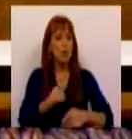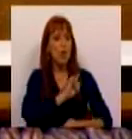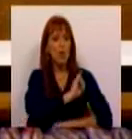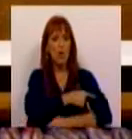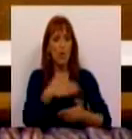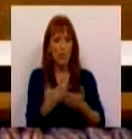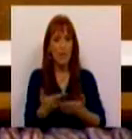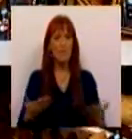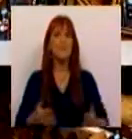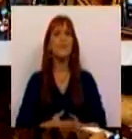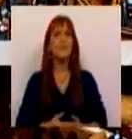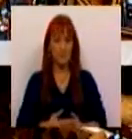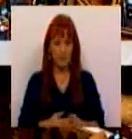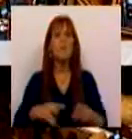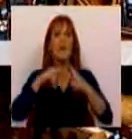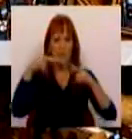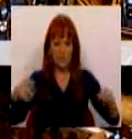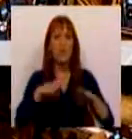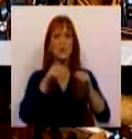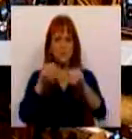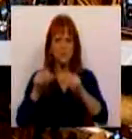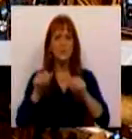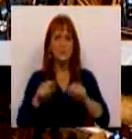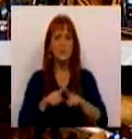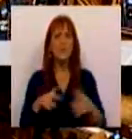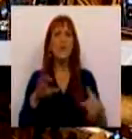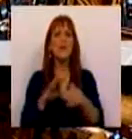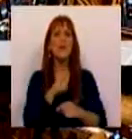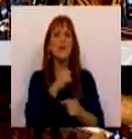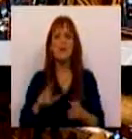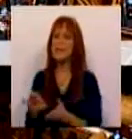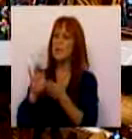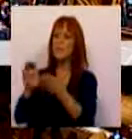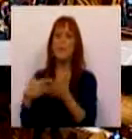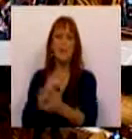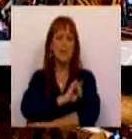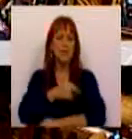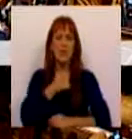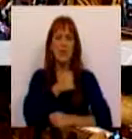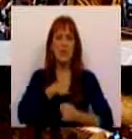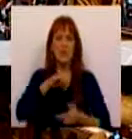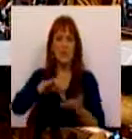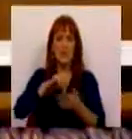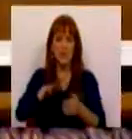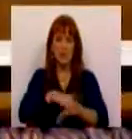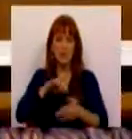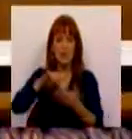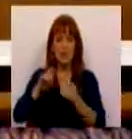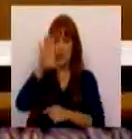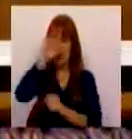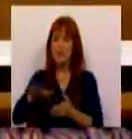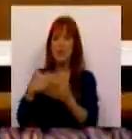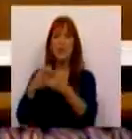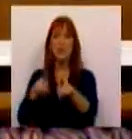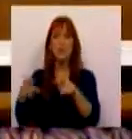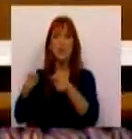competências das autarquias locais permitirá a transferência de competências da Administração Central do Estado para as Comissões de